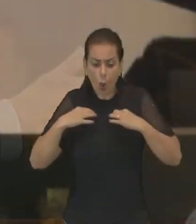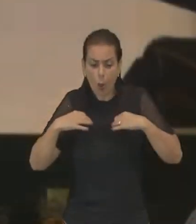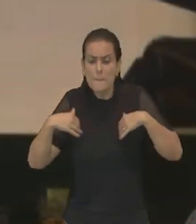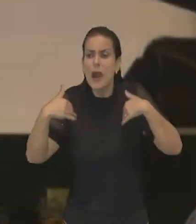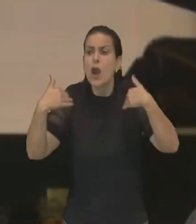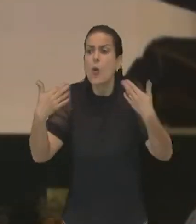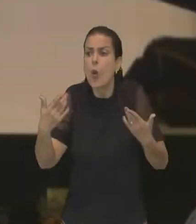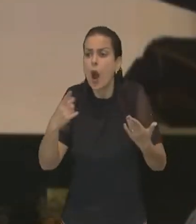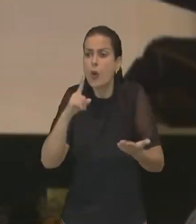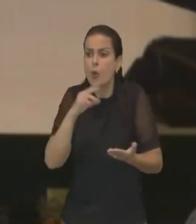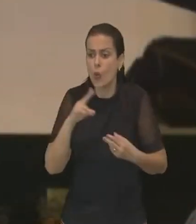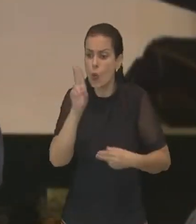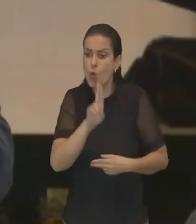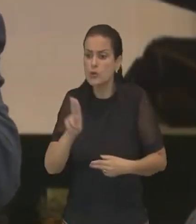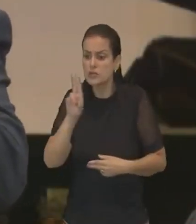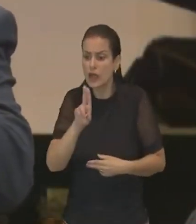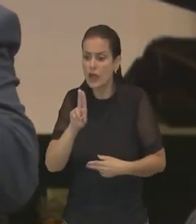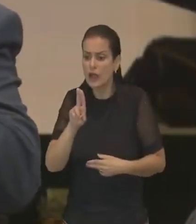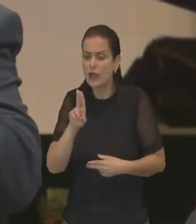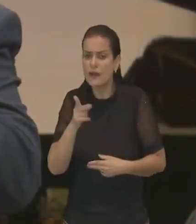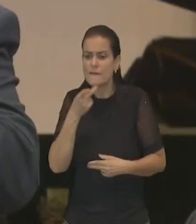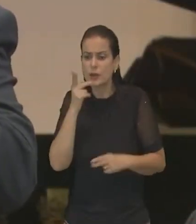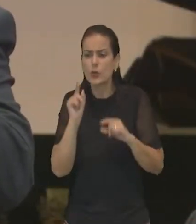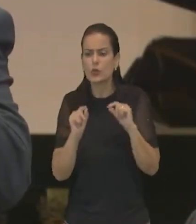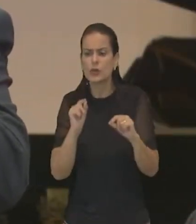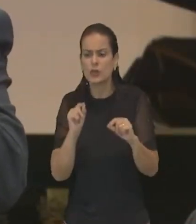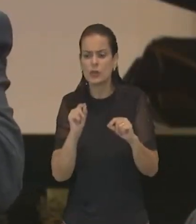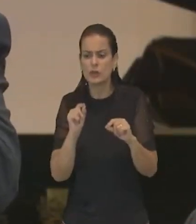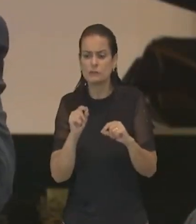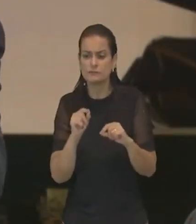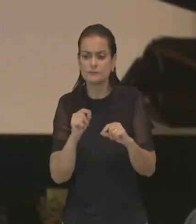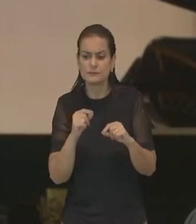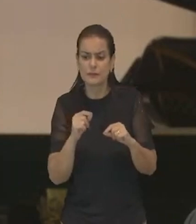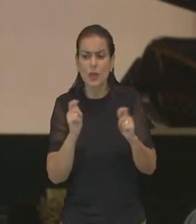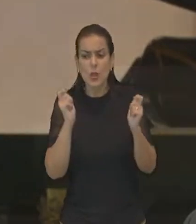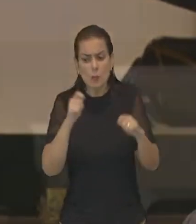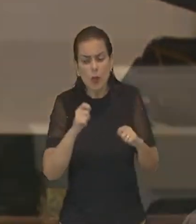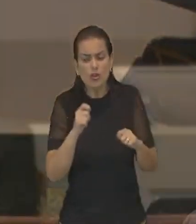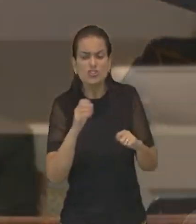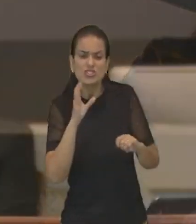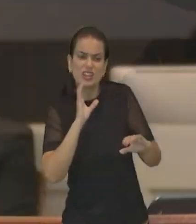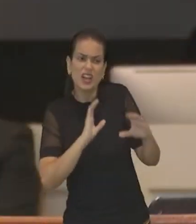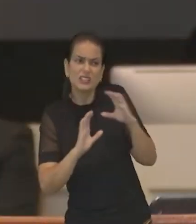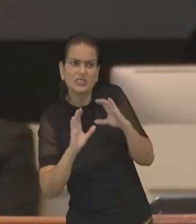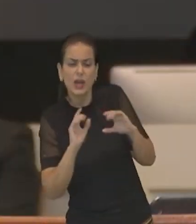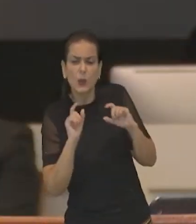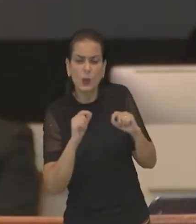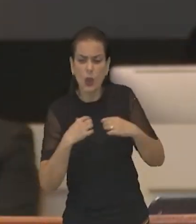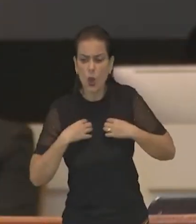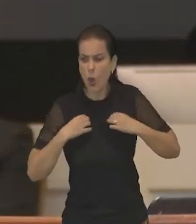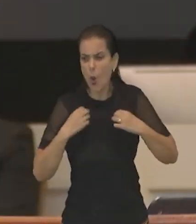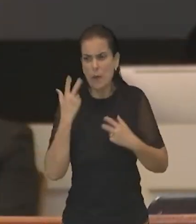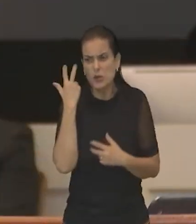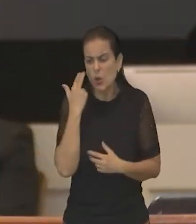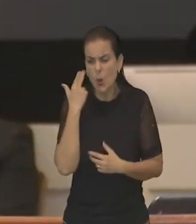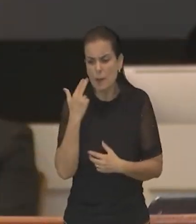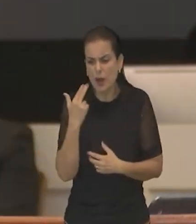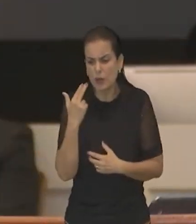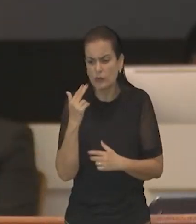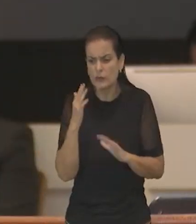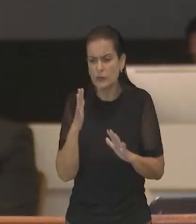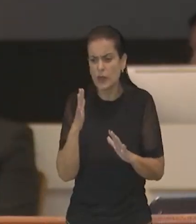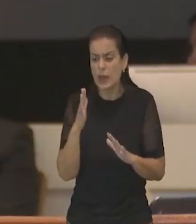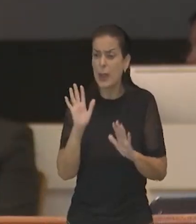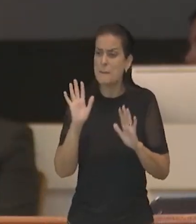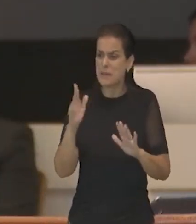no aniversário, e ela disse assim, e eu disse assim, podemos cantar de roupa comum. Aí a irmã falou assim, não,